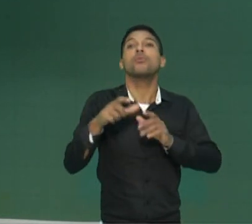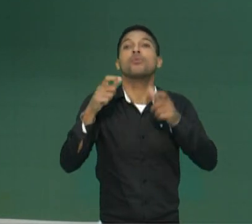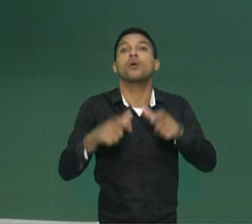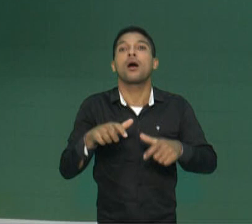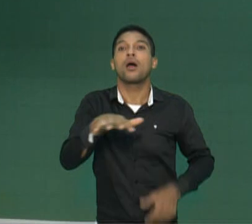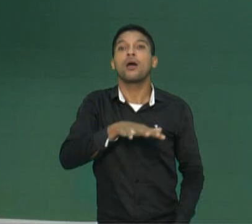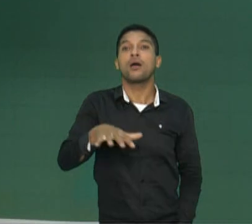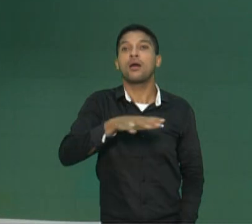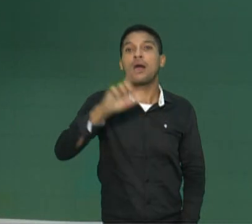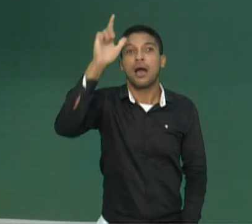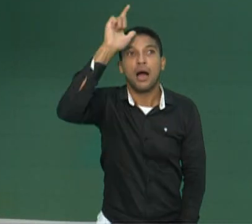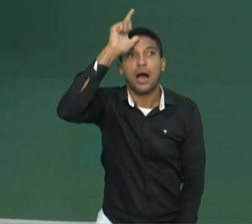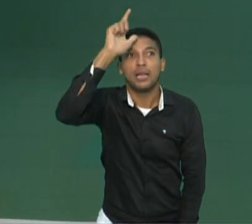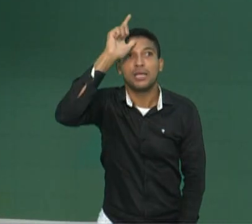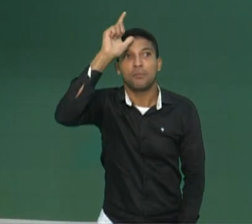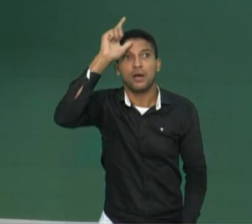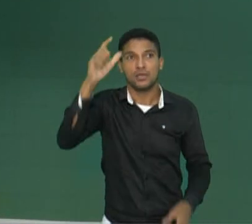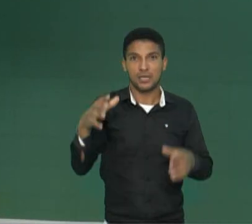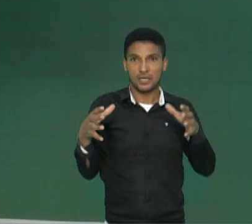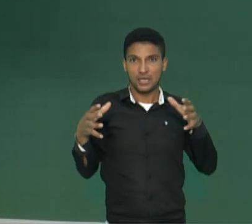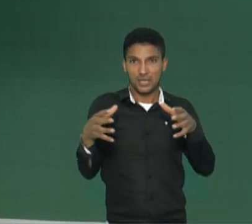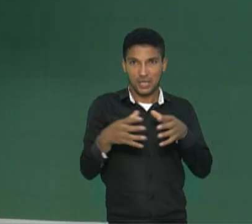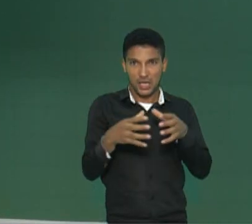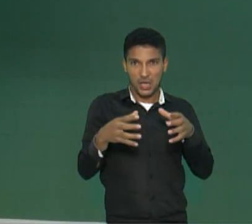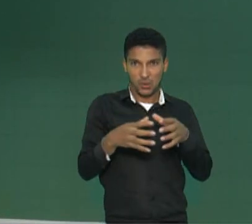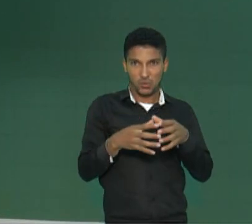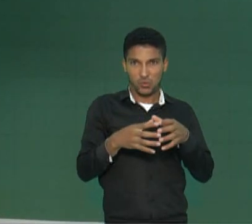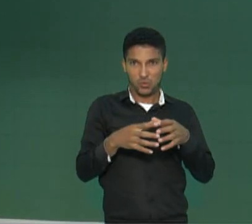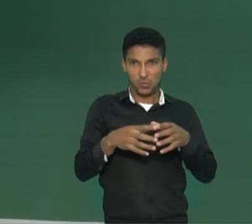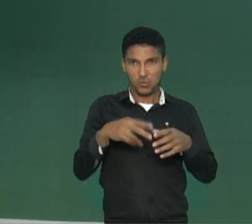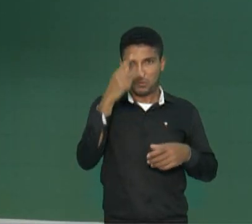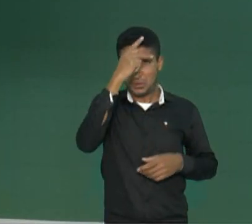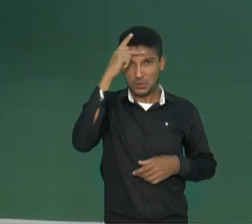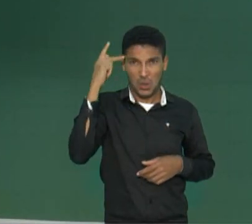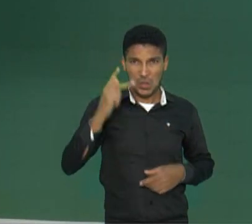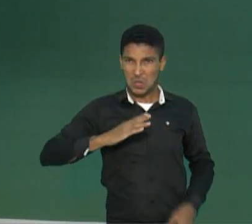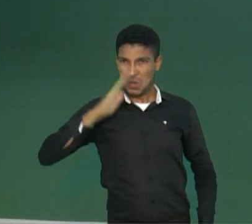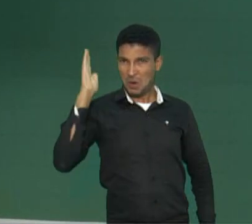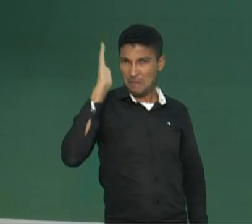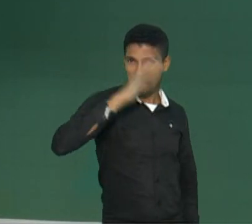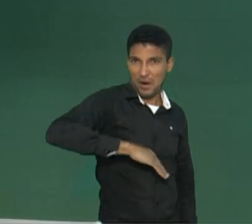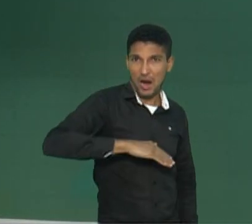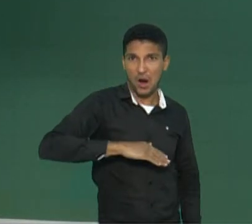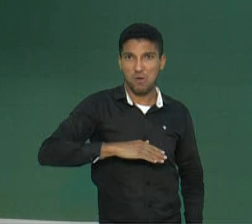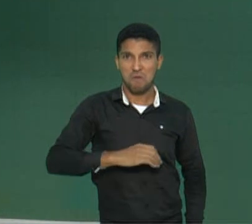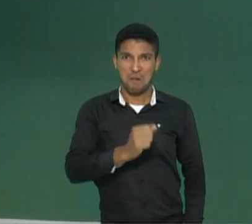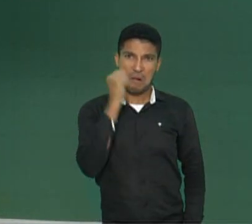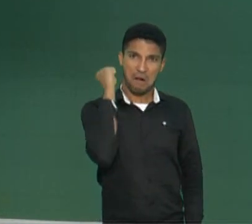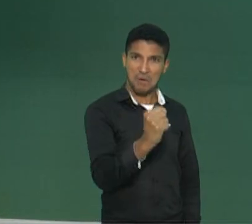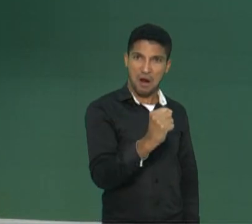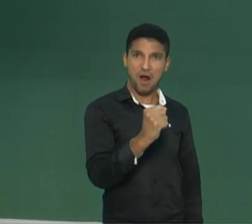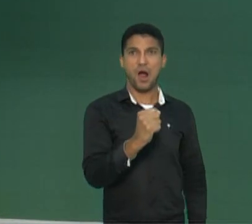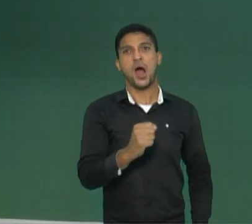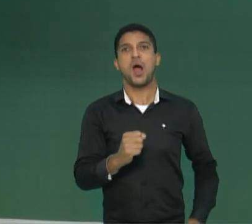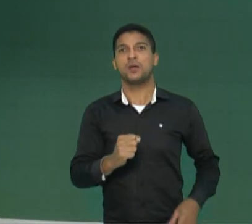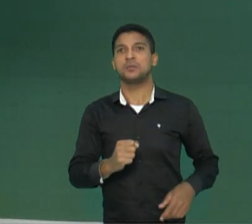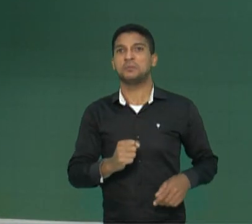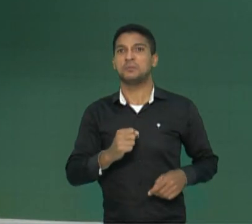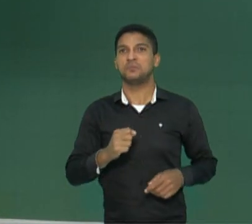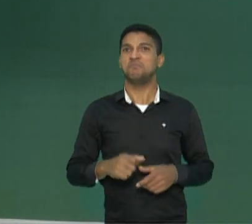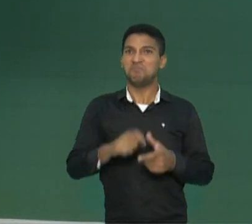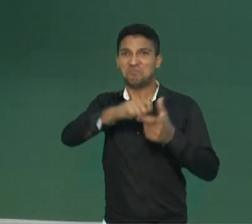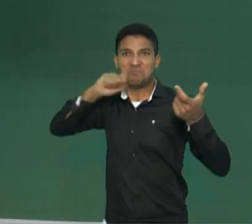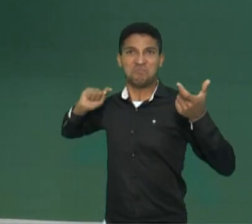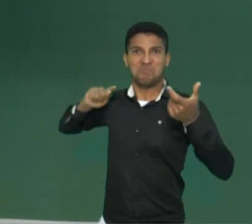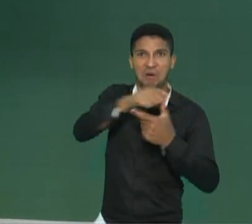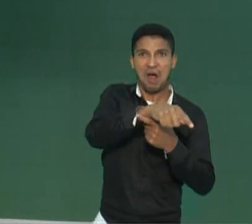eles eram considerados bem grotescos, os bárbaros dos bárbaros, né?